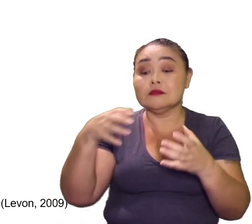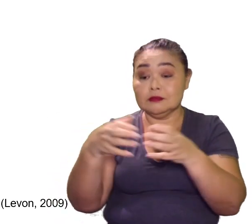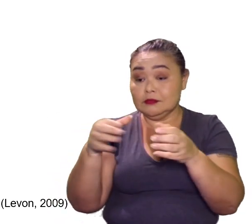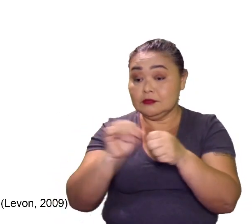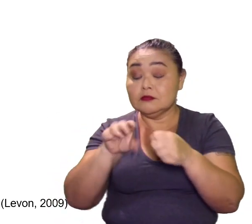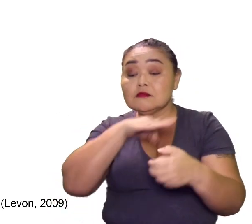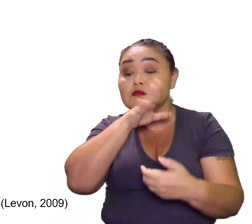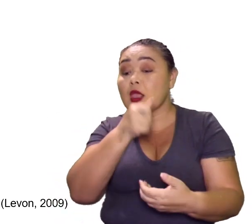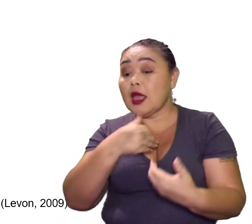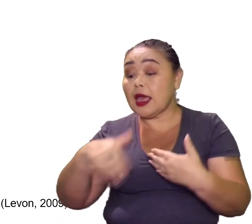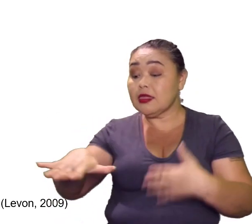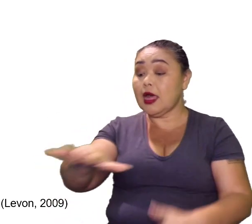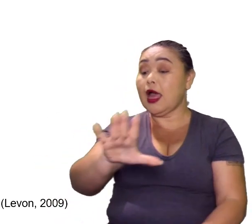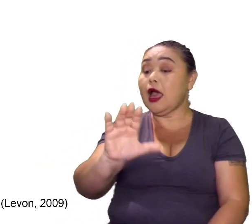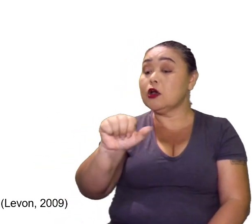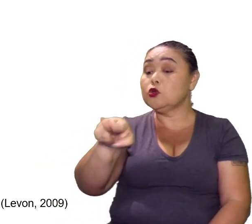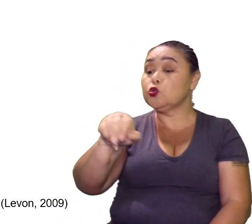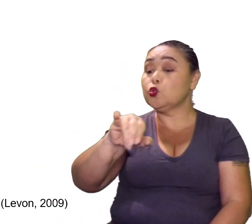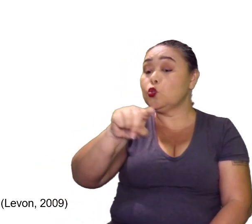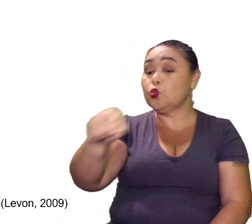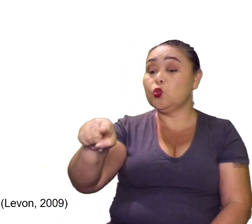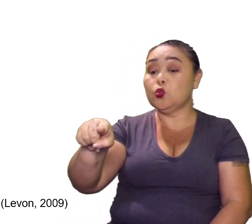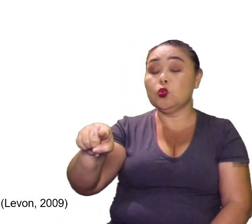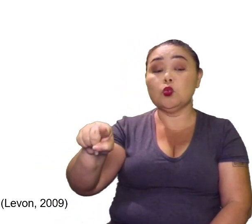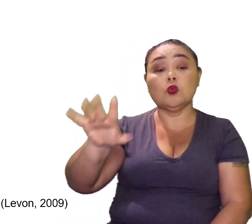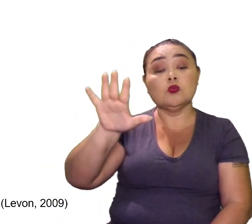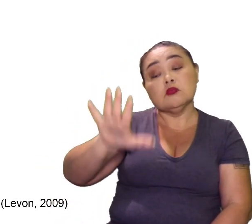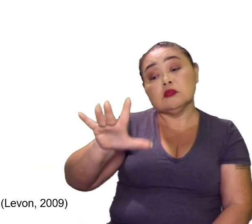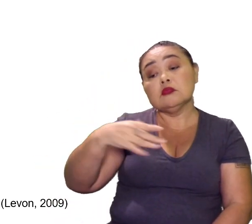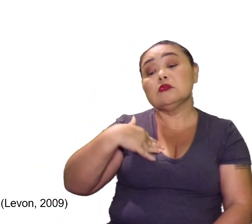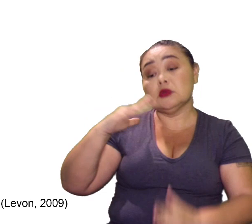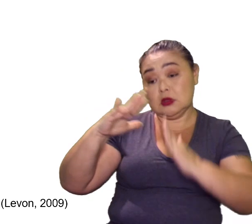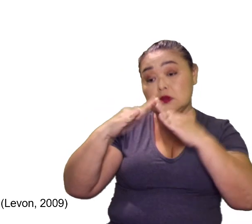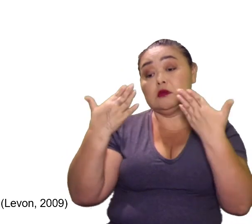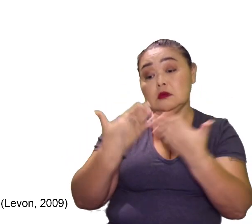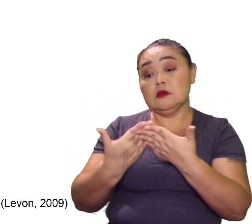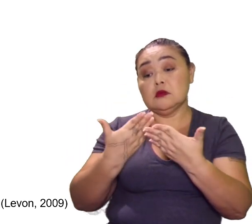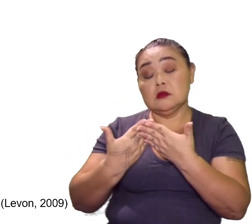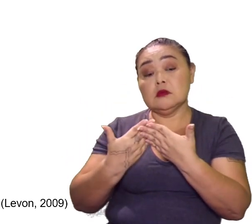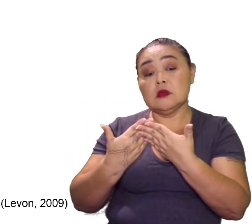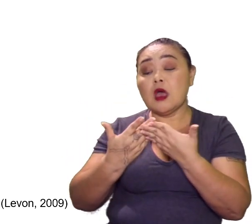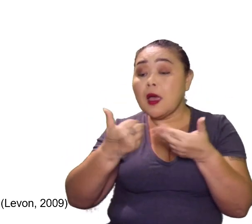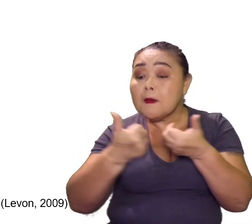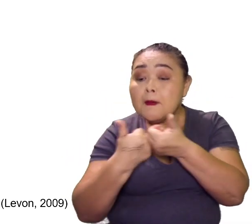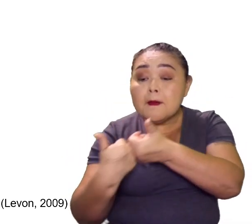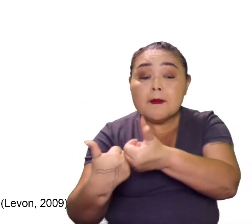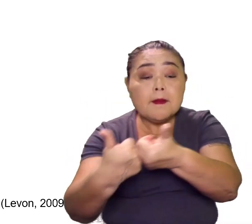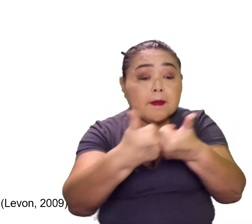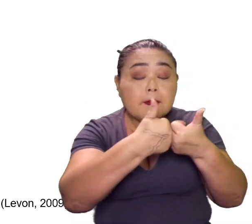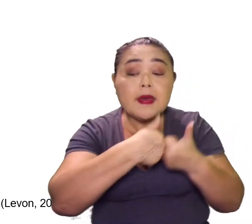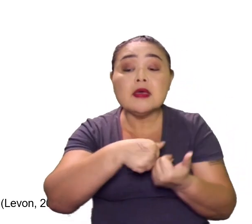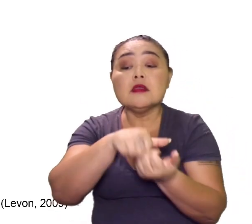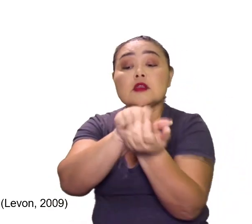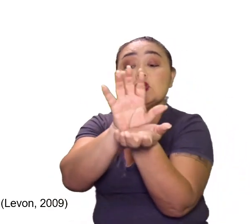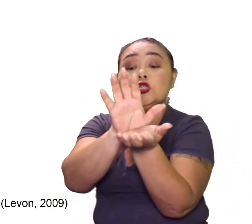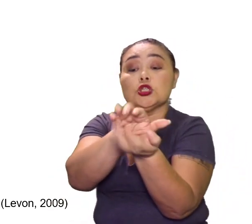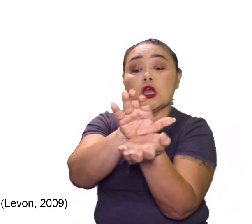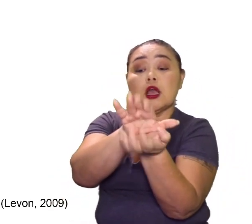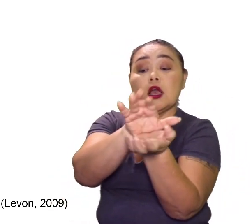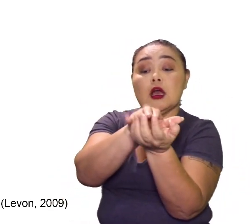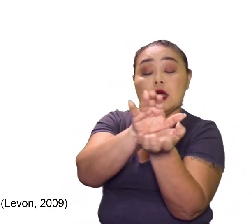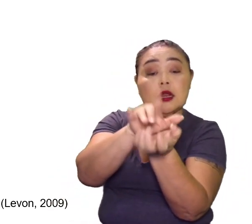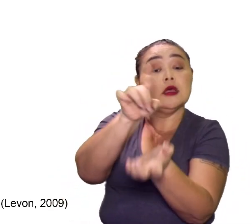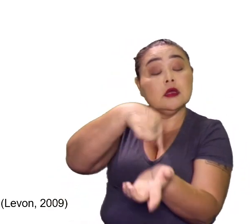Cunhã, onde nós temos ali algumas escolas da mediação, eles convivem com uma espécie de jacaré,